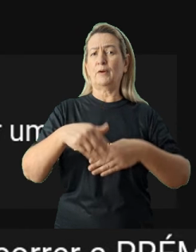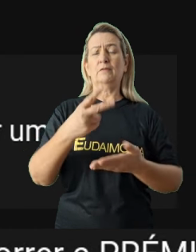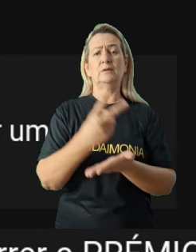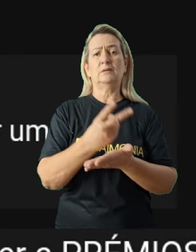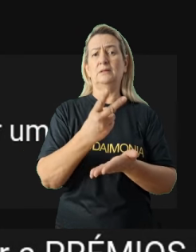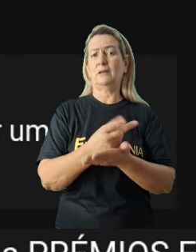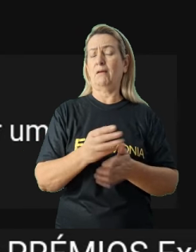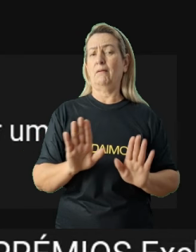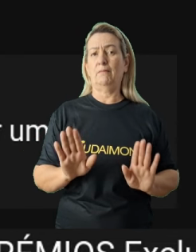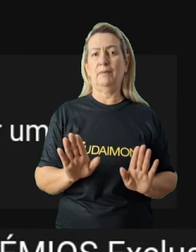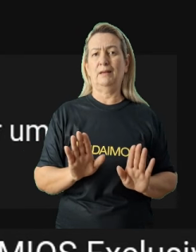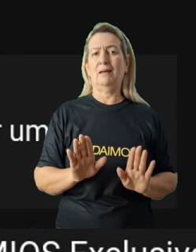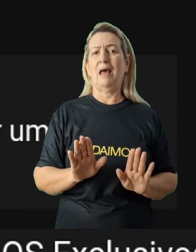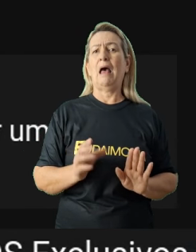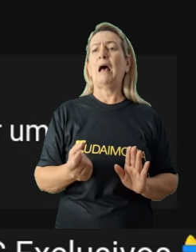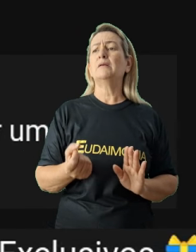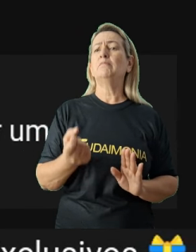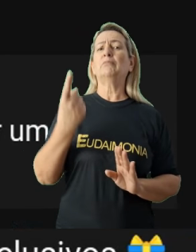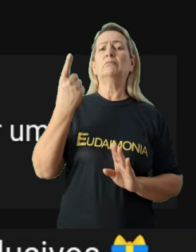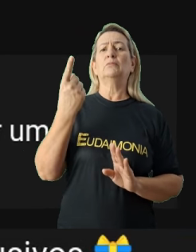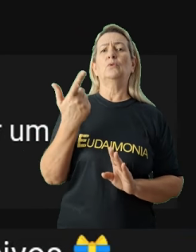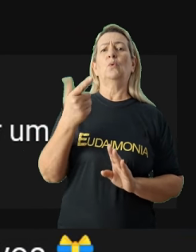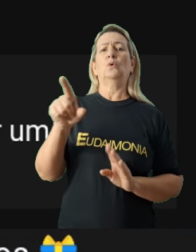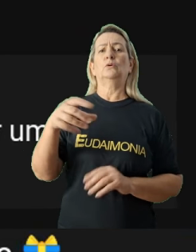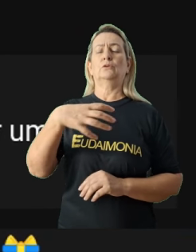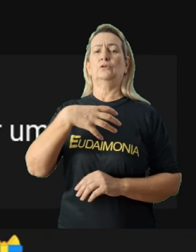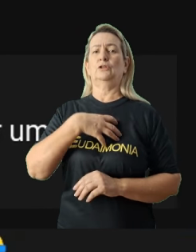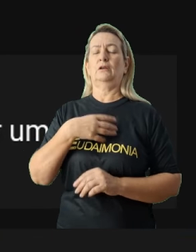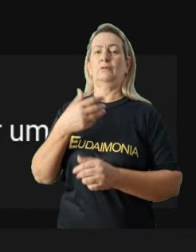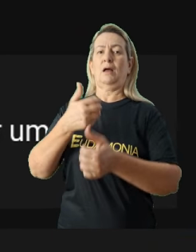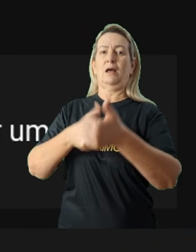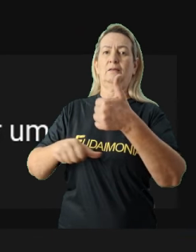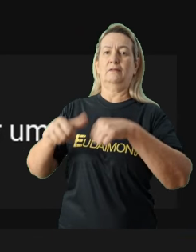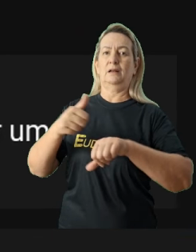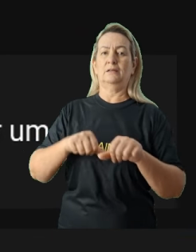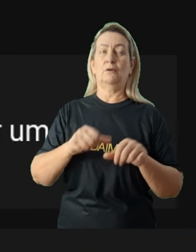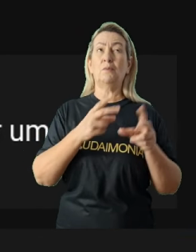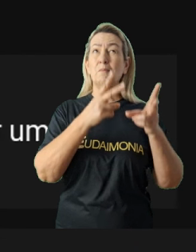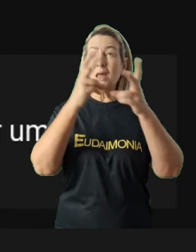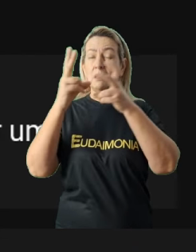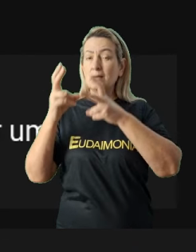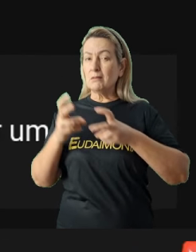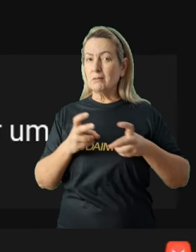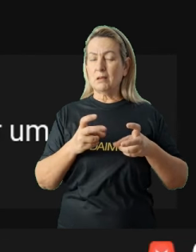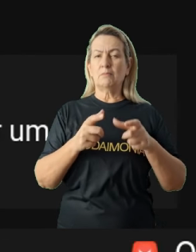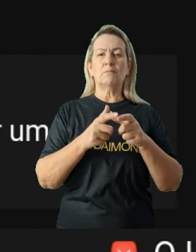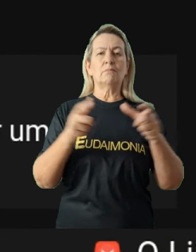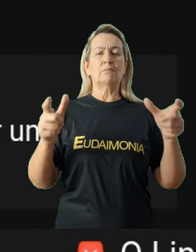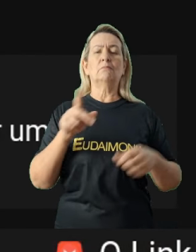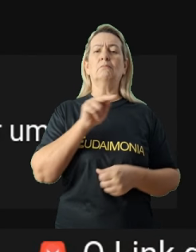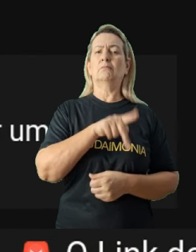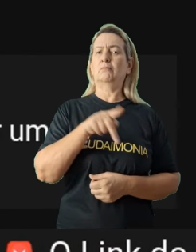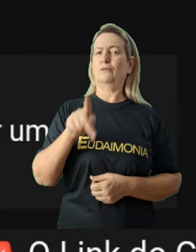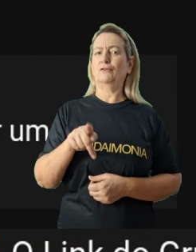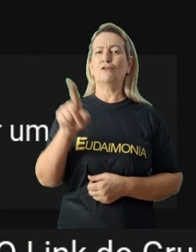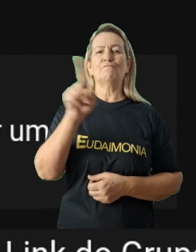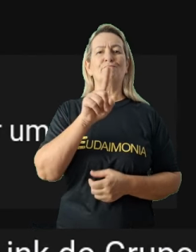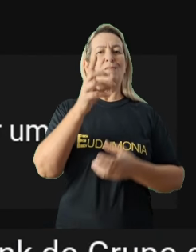provas sempre. Raramente algum outro tipo de processo avaliativo. Então, eu vejo